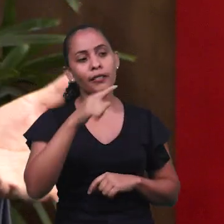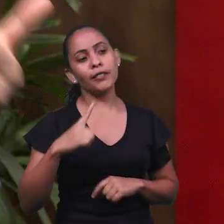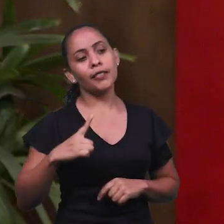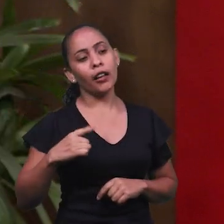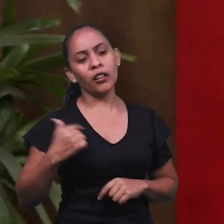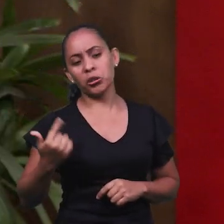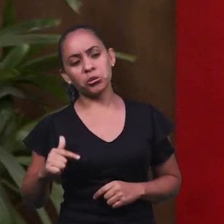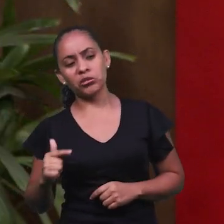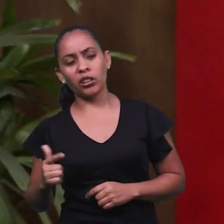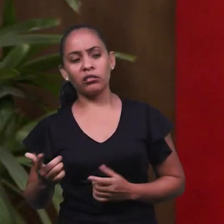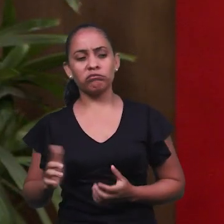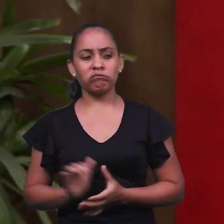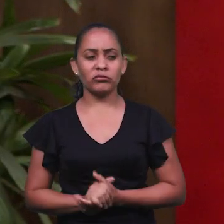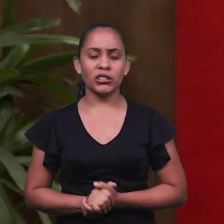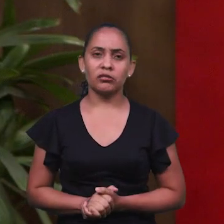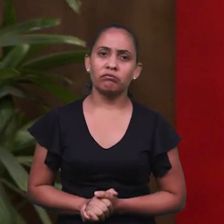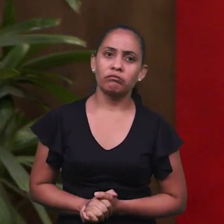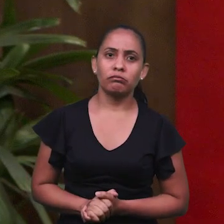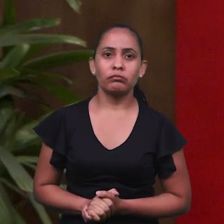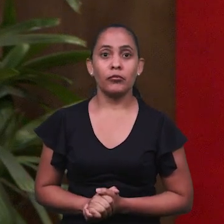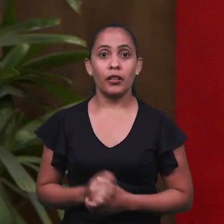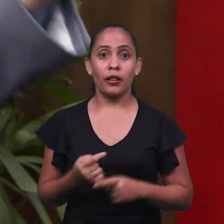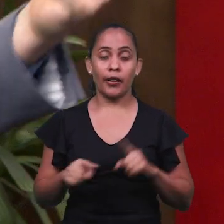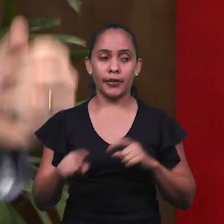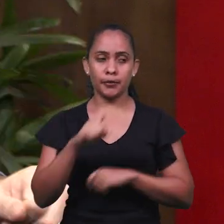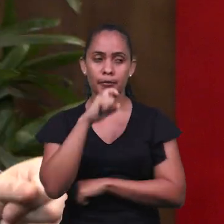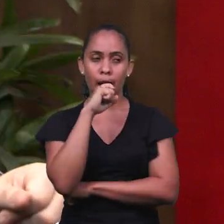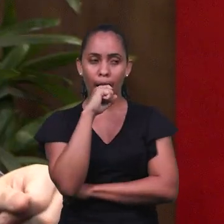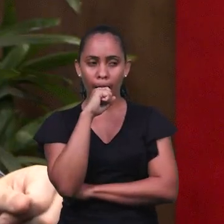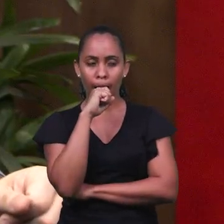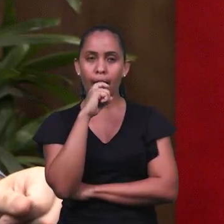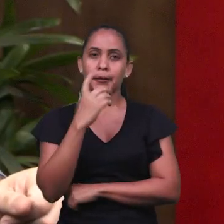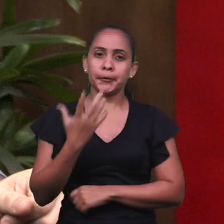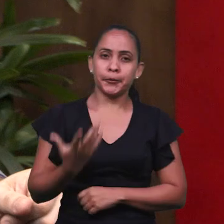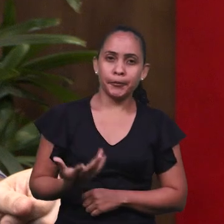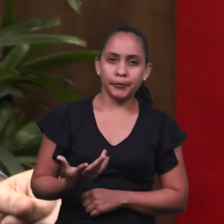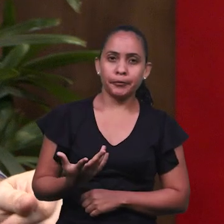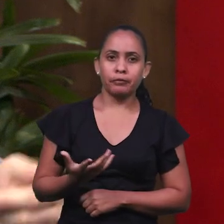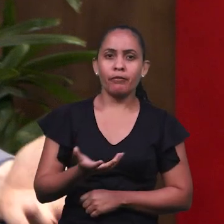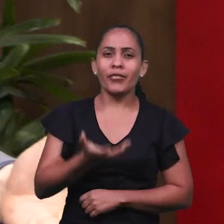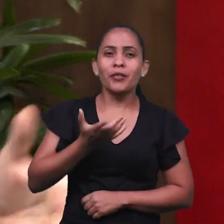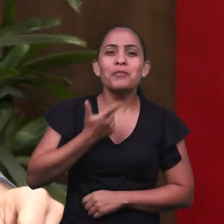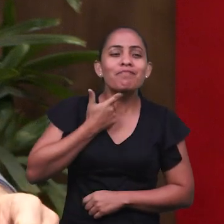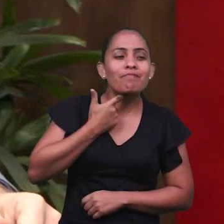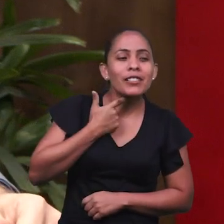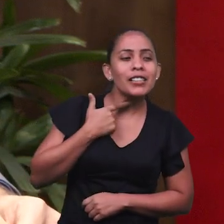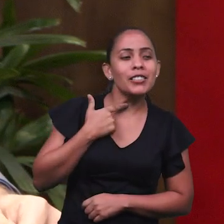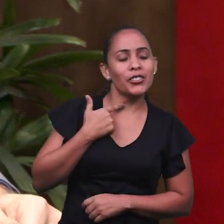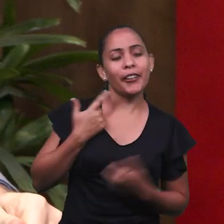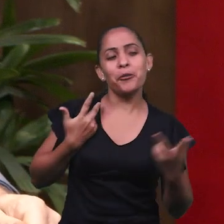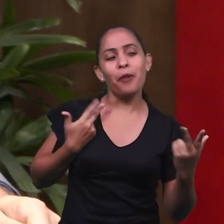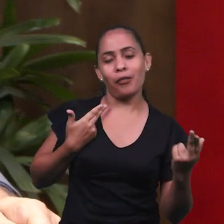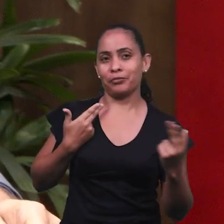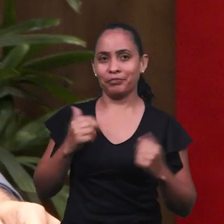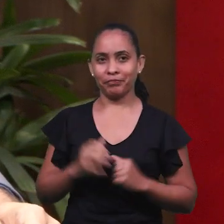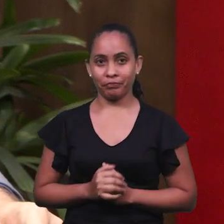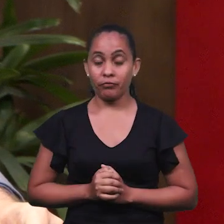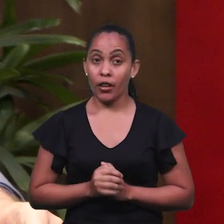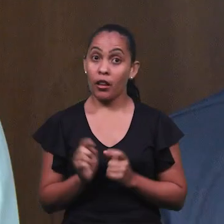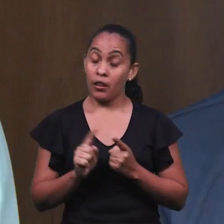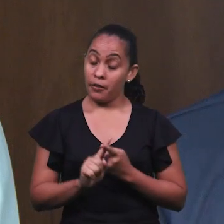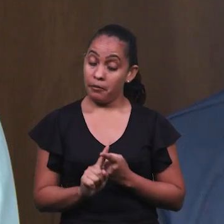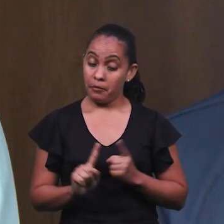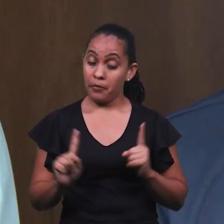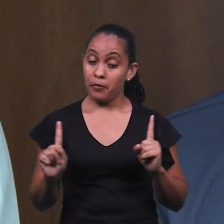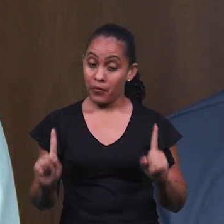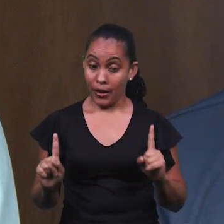tinha, talvez eu não tinha, e eu tive inveja. Eu quis ter o que eles não tinham. E